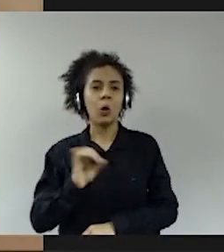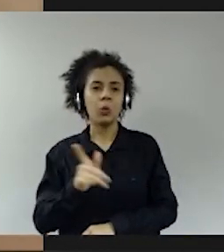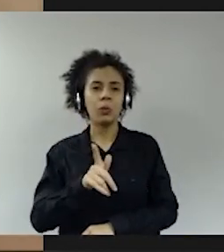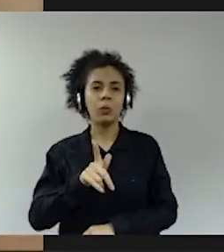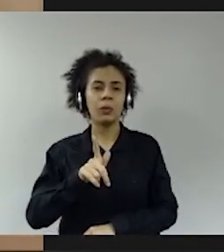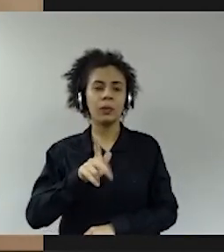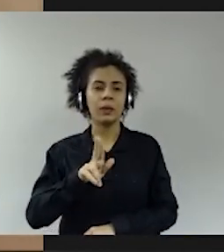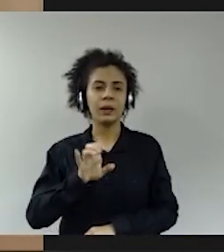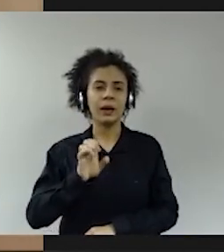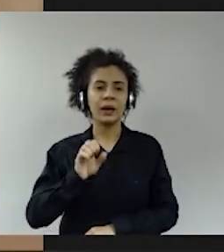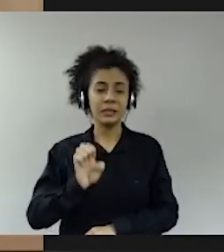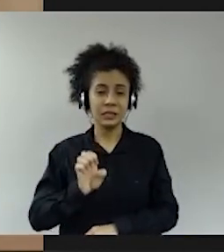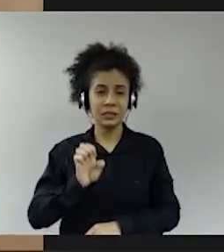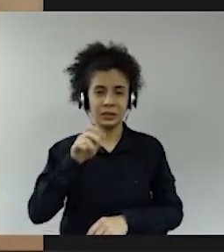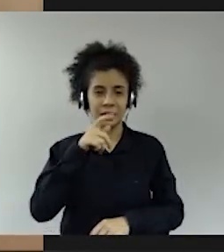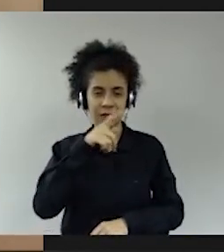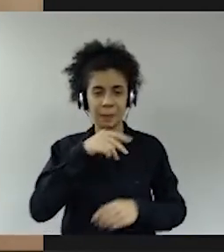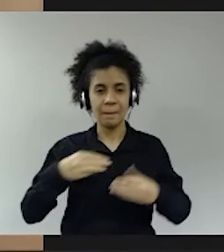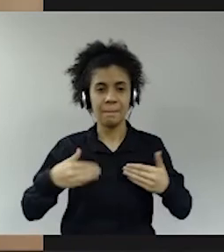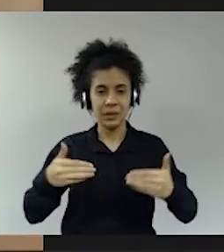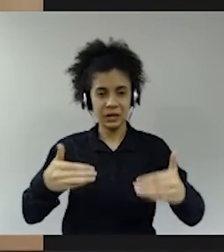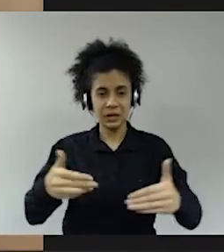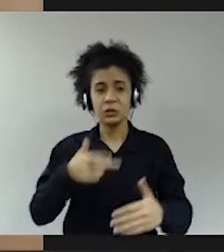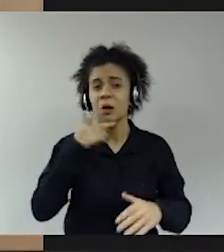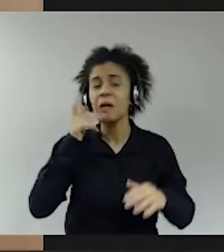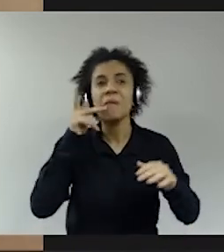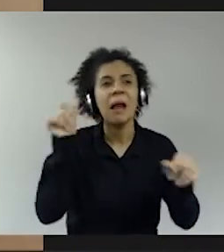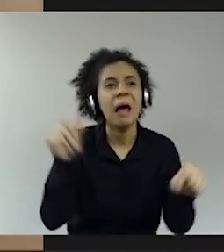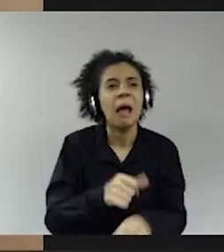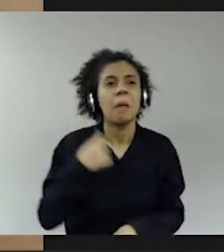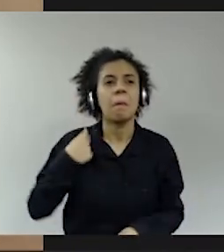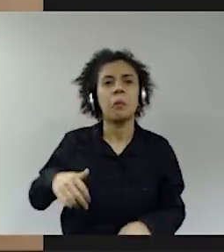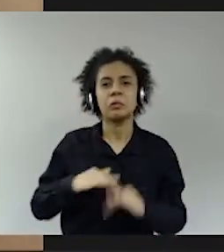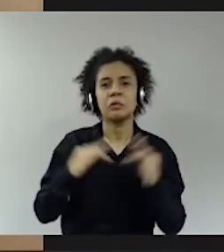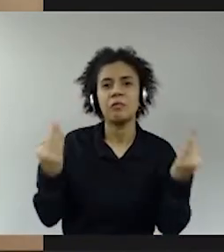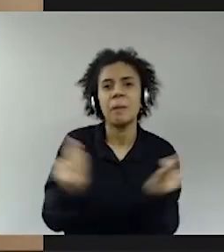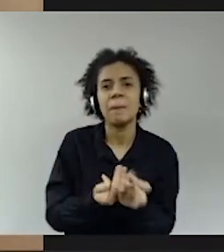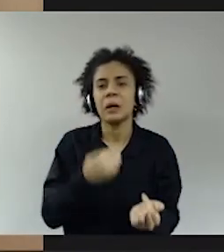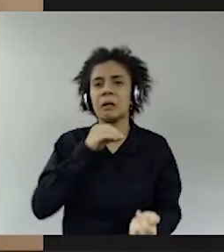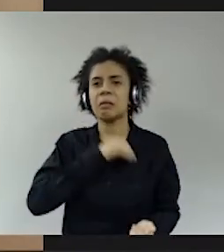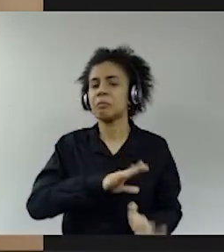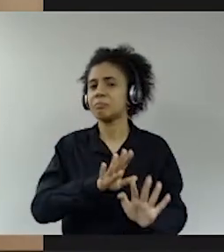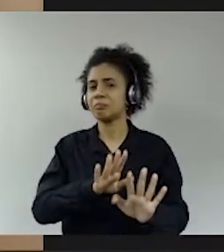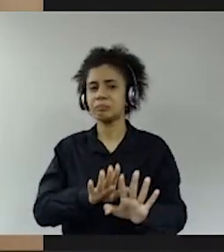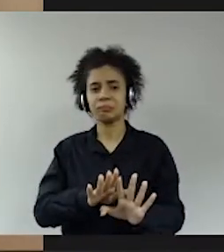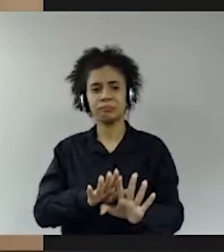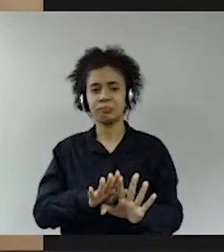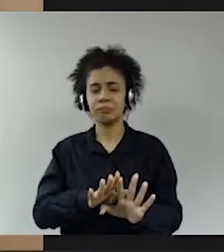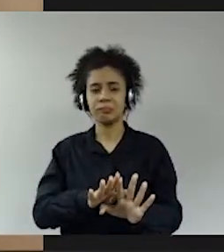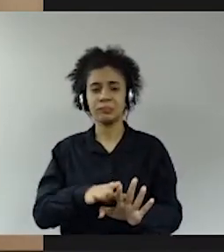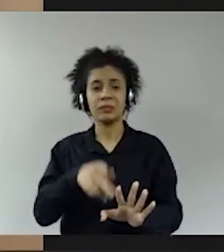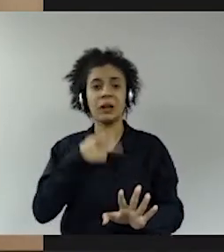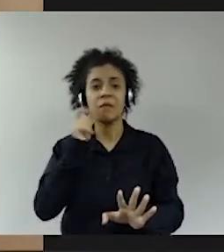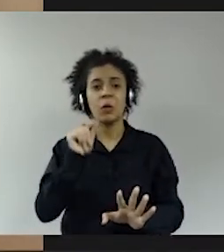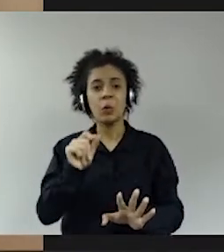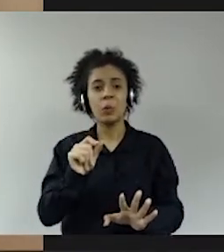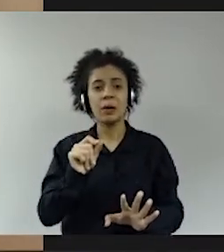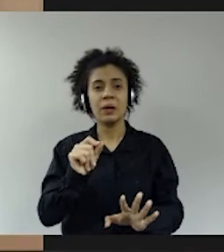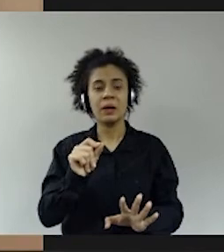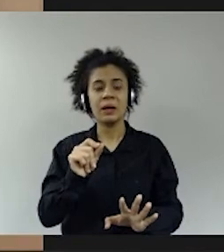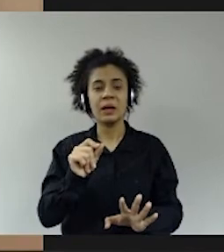para o Brasil, né? Chega de demonizar o Bolsa Família, ele fala de ampliar a base de desoneração, isso é importante,